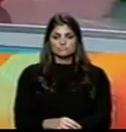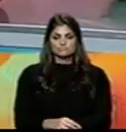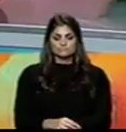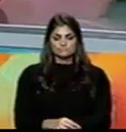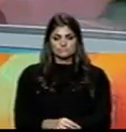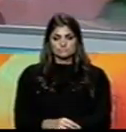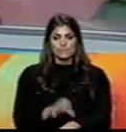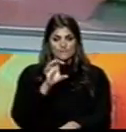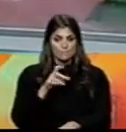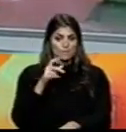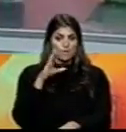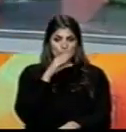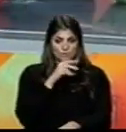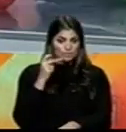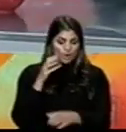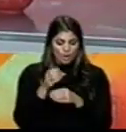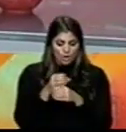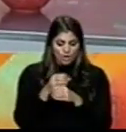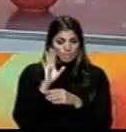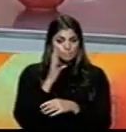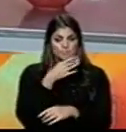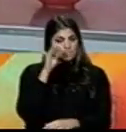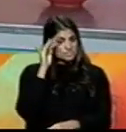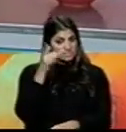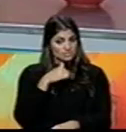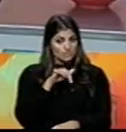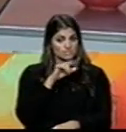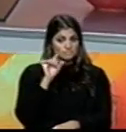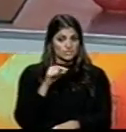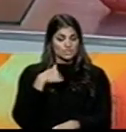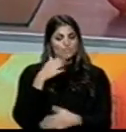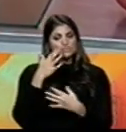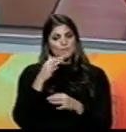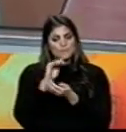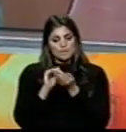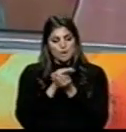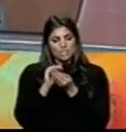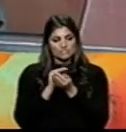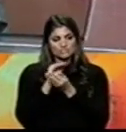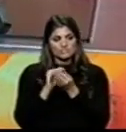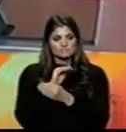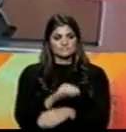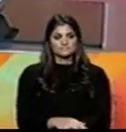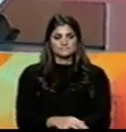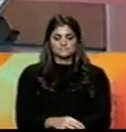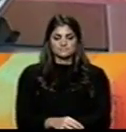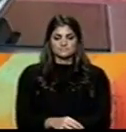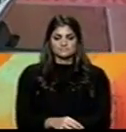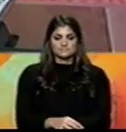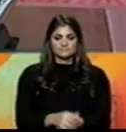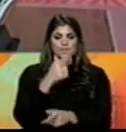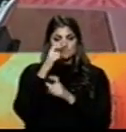Jorge. Pois o formato dos pãezinhos também depende da nossa imaginação. Sim, eu normalmente faço bolinhas, sabes? Sim. Aqui possa